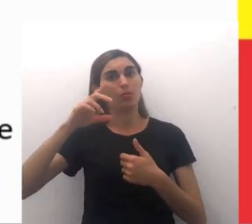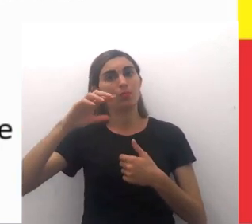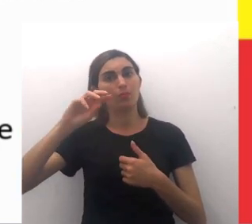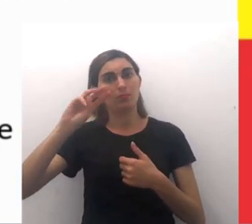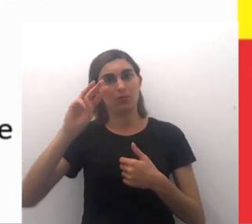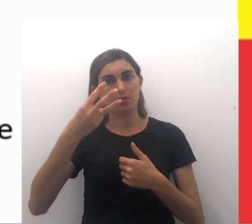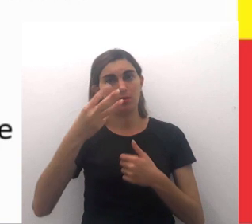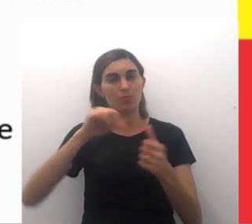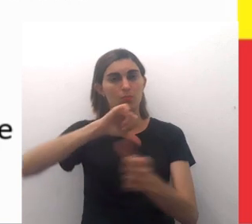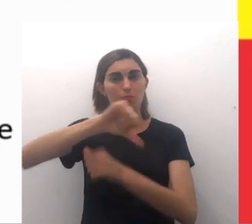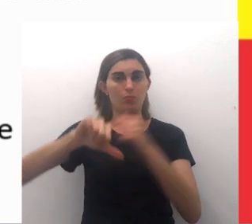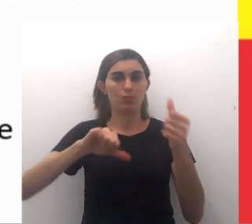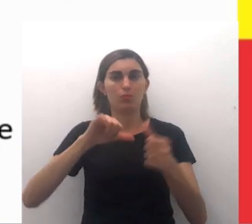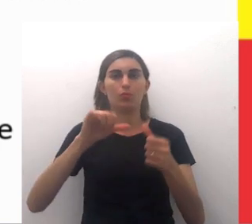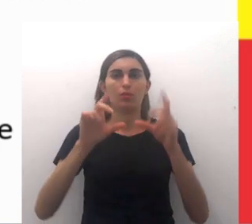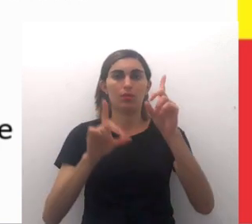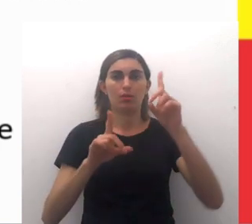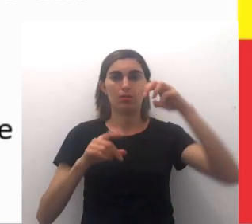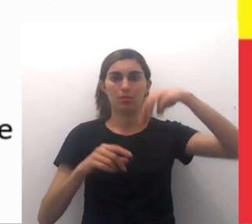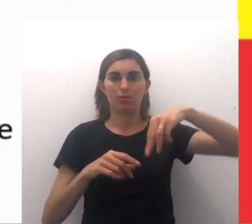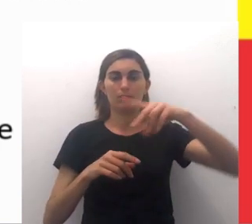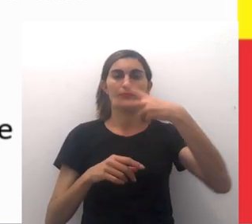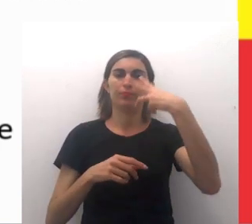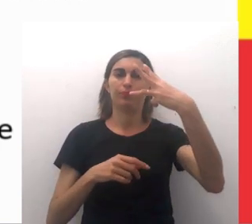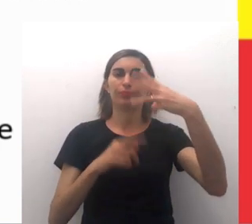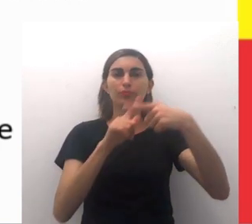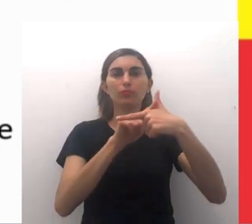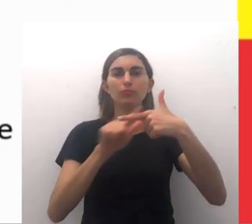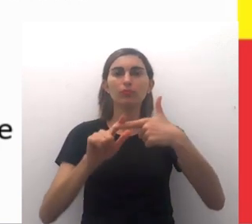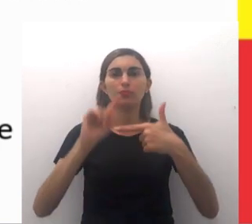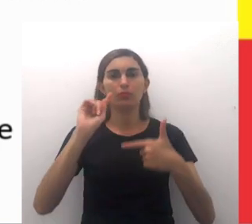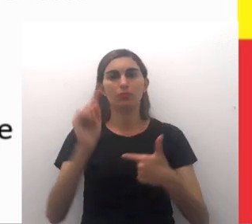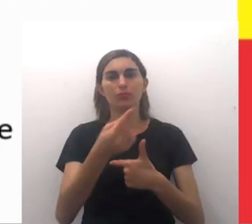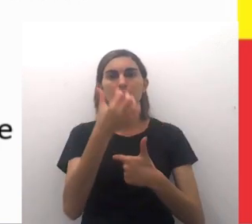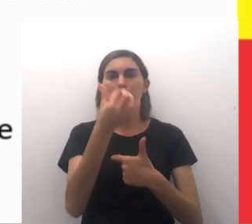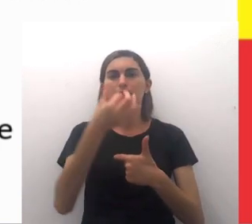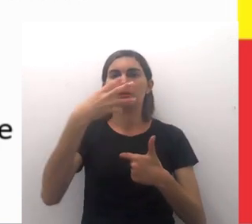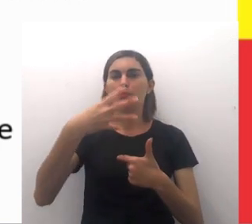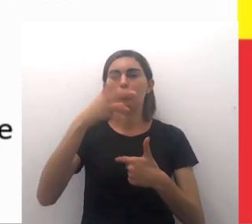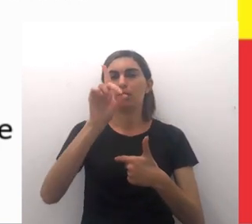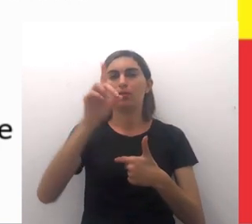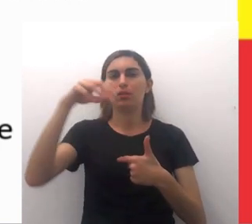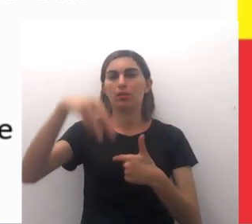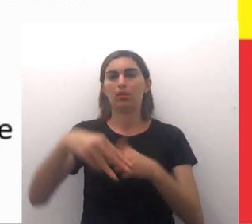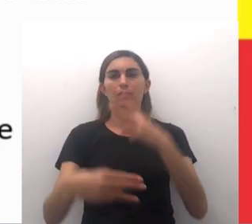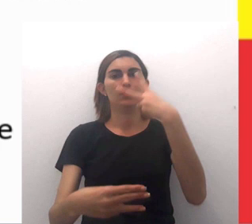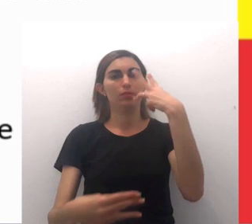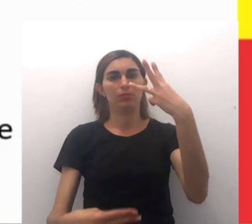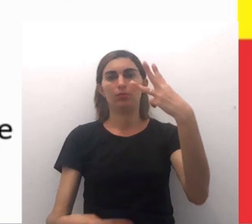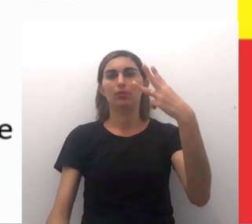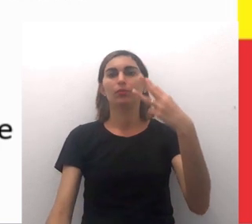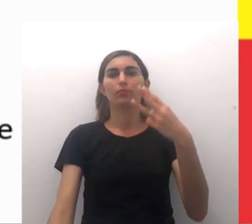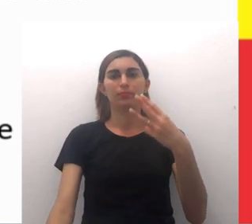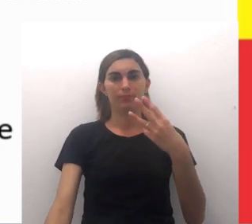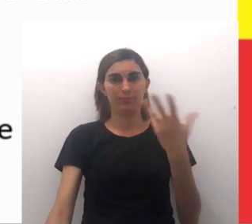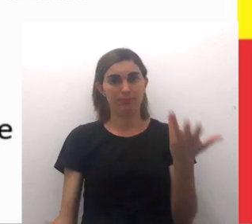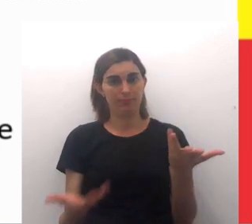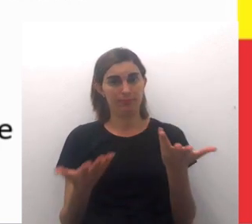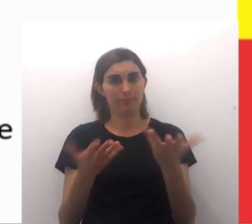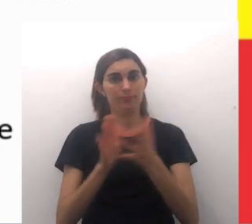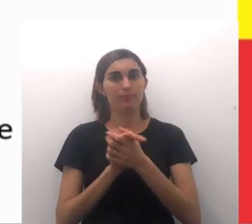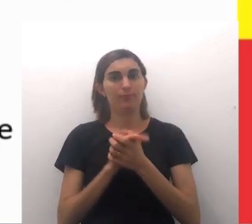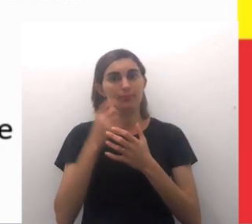64.000 centímetros eu transformo para decímetro, então divido por 1.000, vai dar 64 decímetro